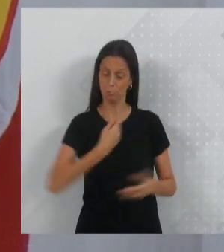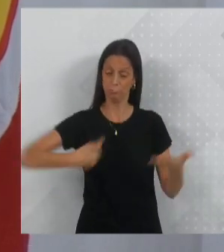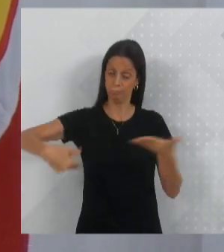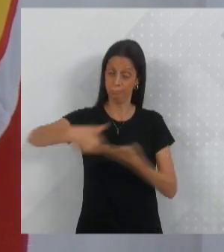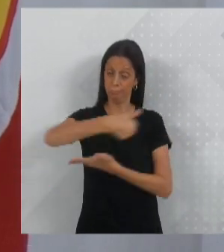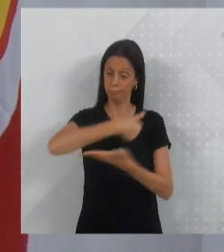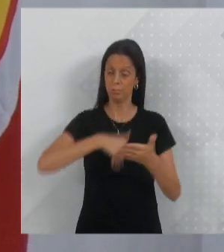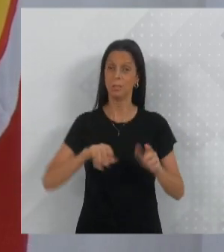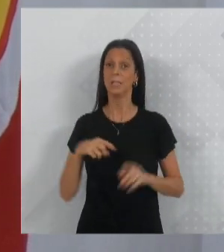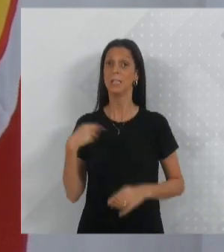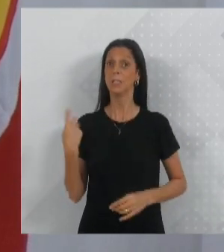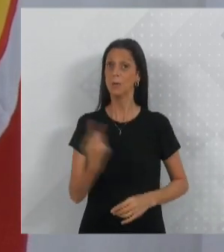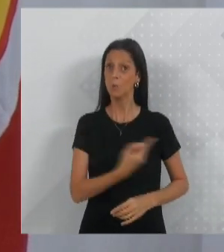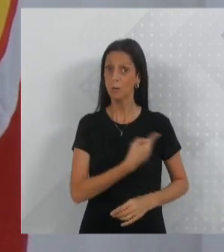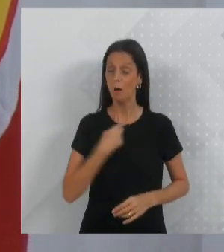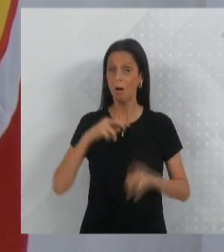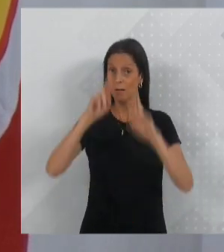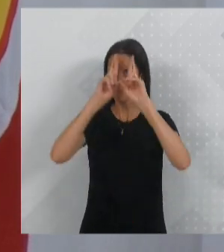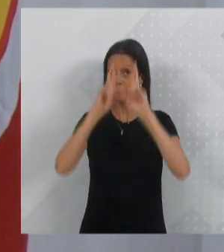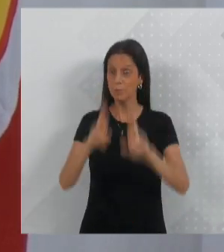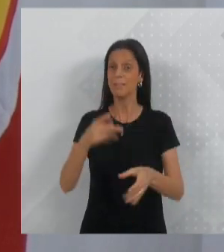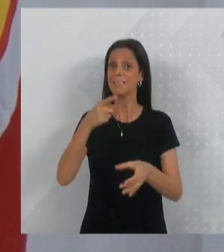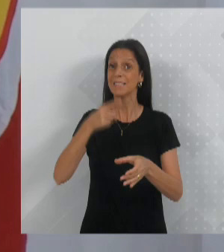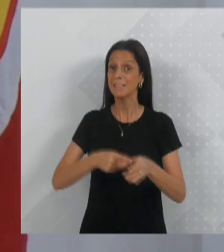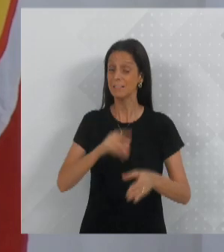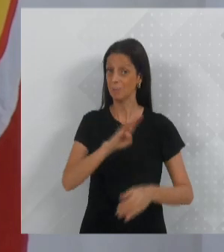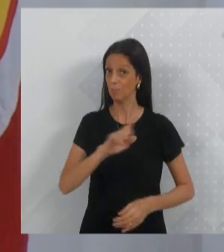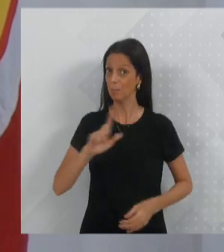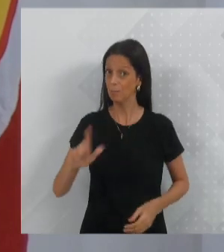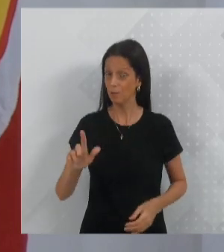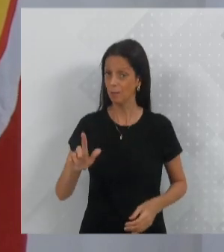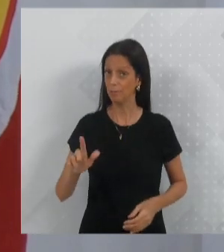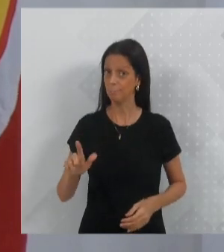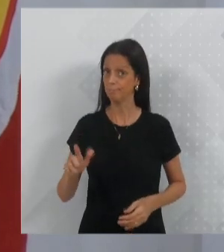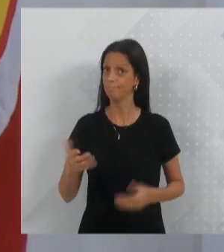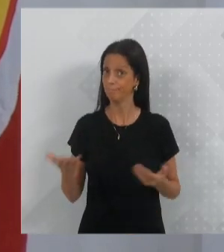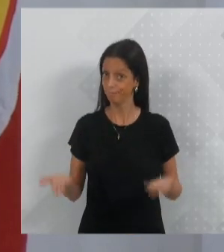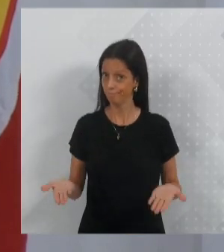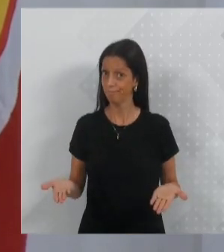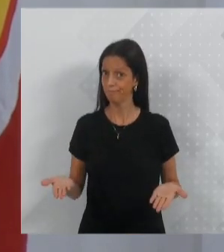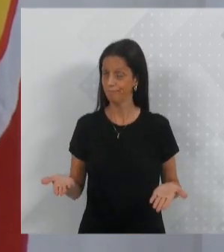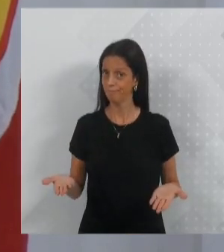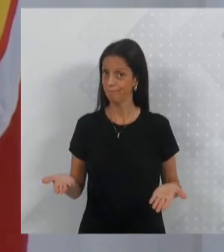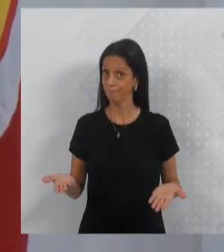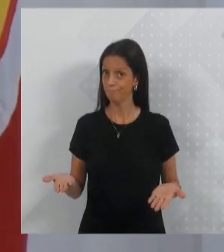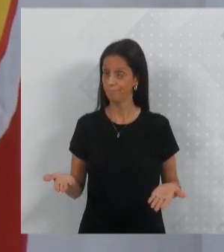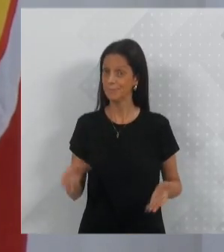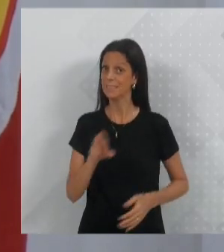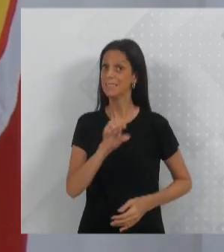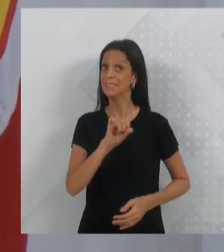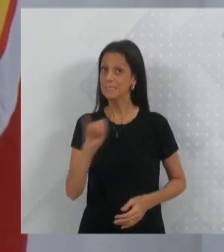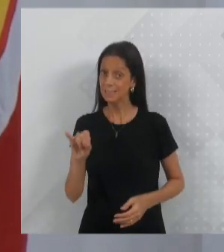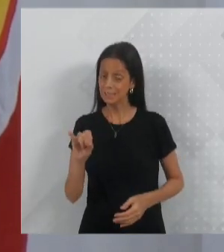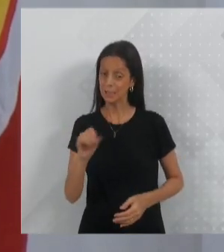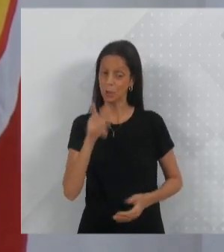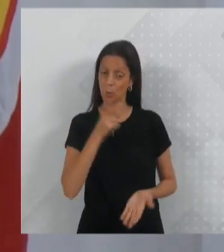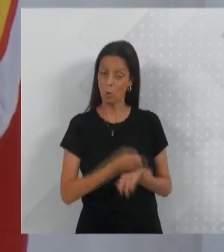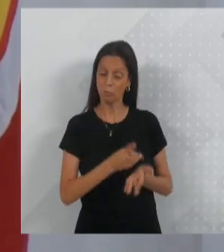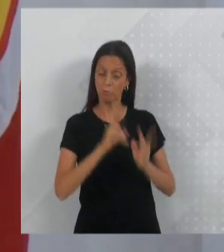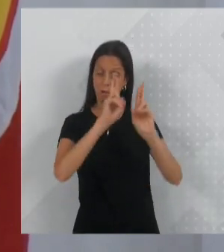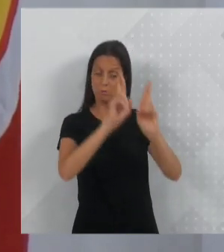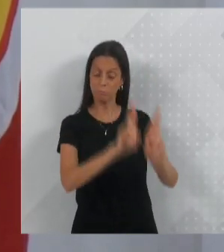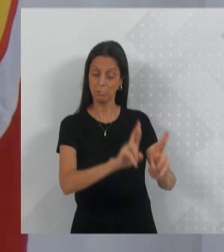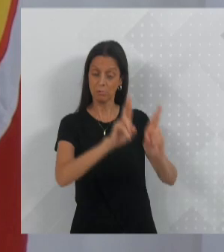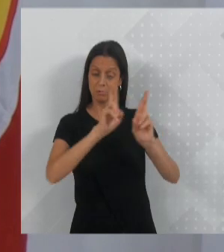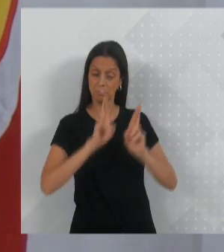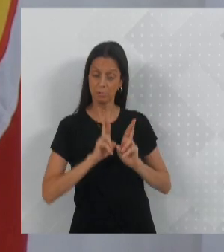e nós respeitando a cidade de Blumenau então se ambos mantém o respeito venham